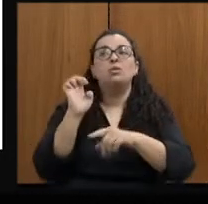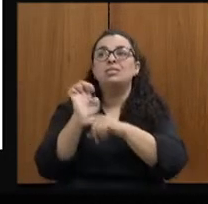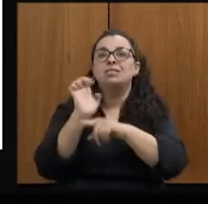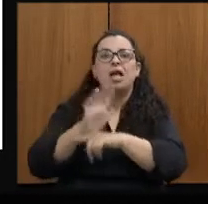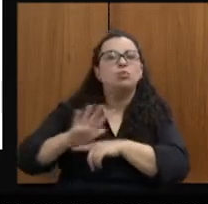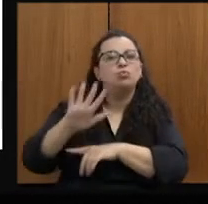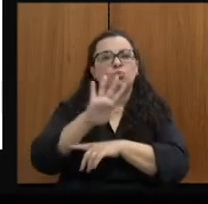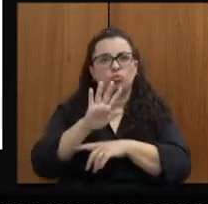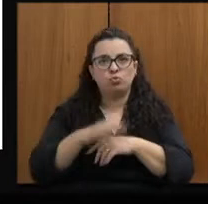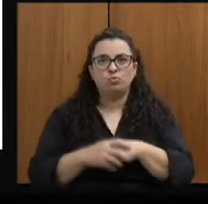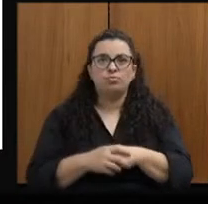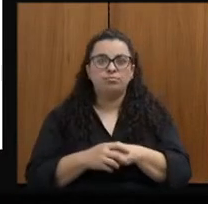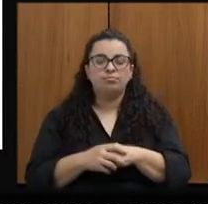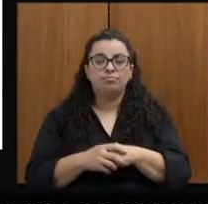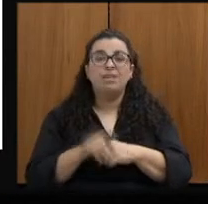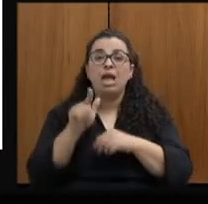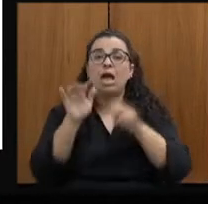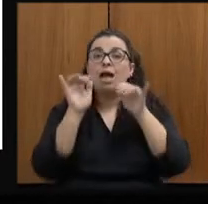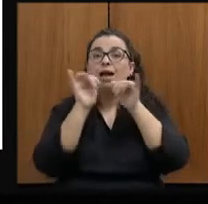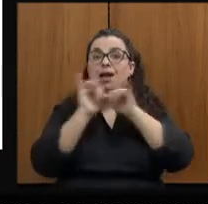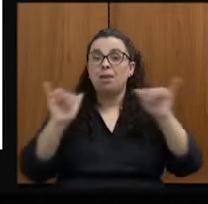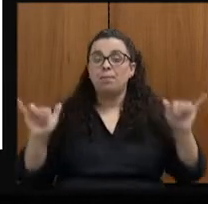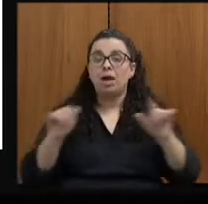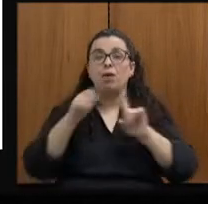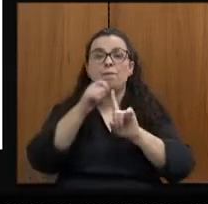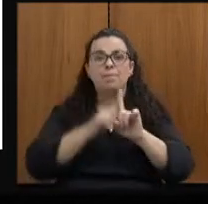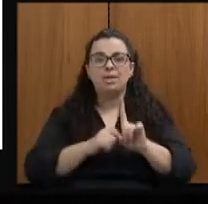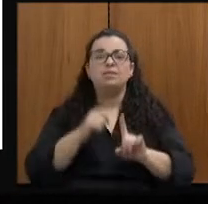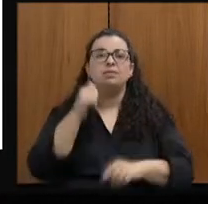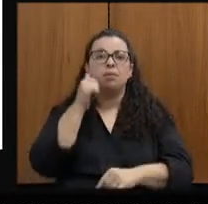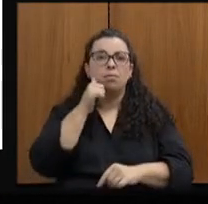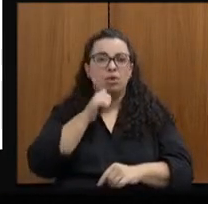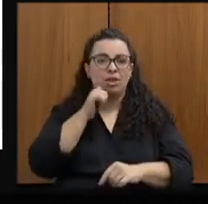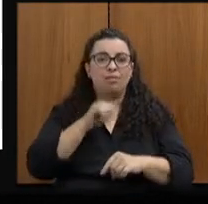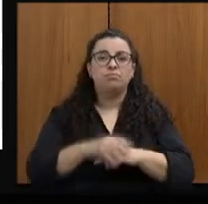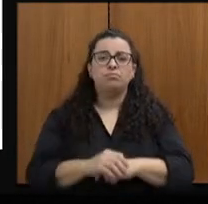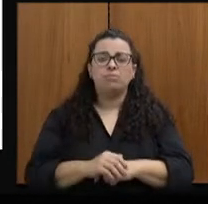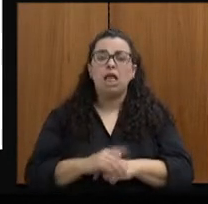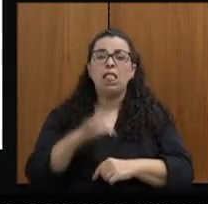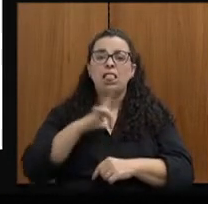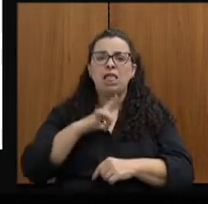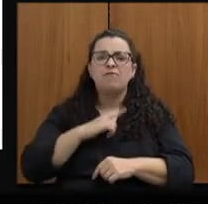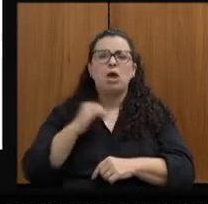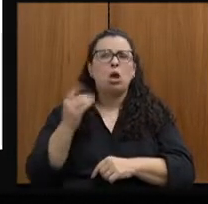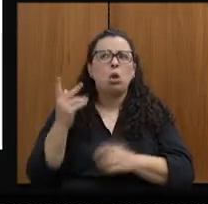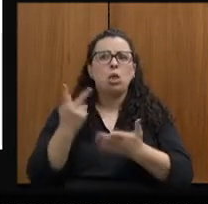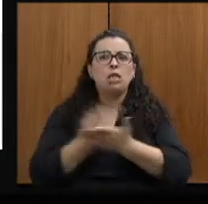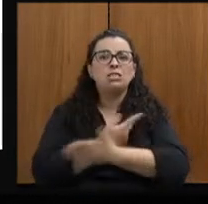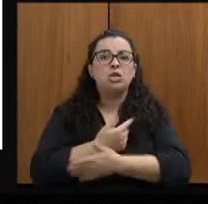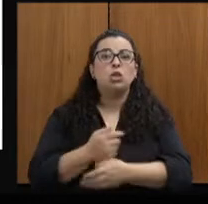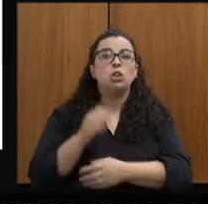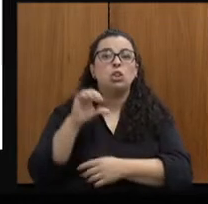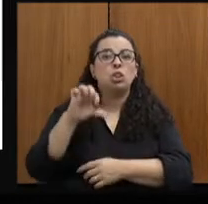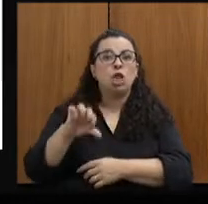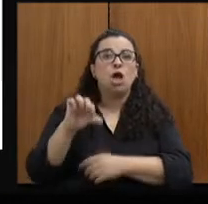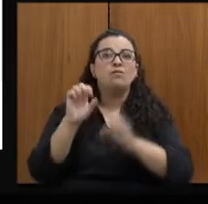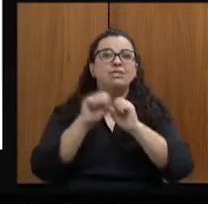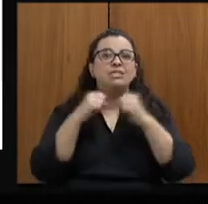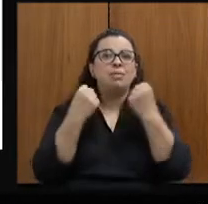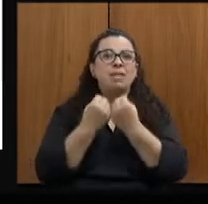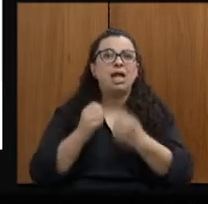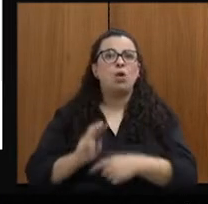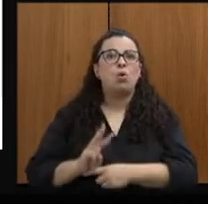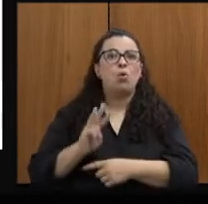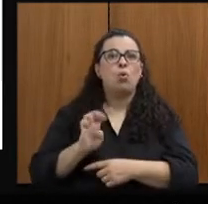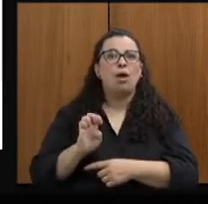Campanha do Mês da Mulher. Nós realizamos 9 webinários com mais de 1.300 pessoas alcançadas. E fizemos um ciclo de